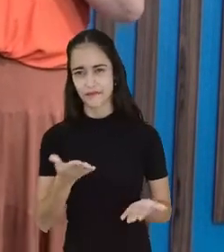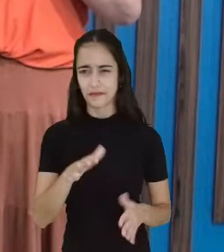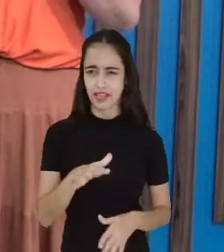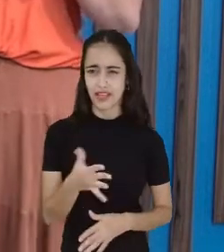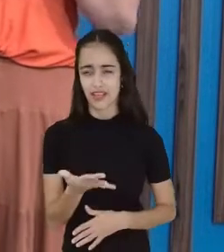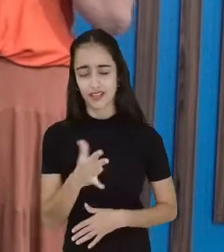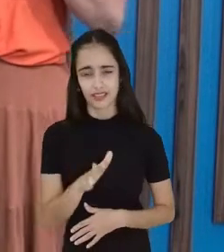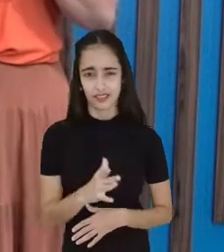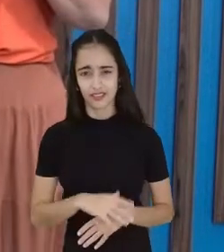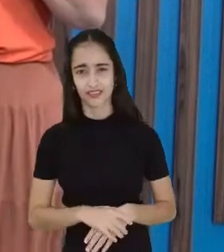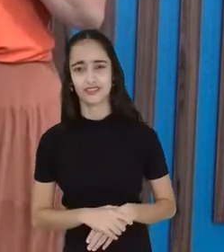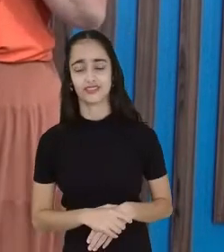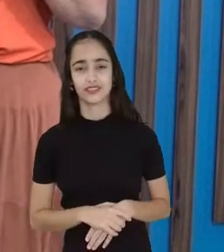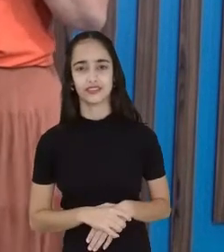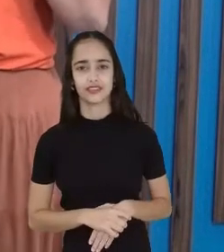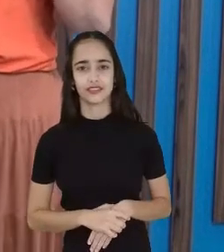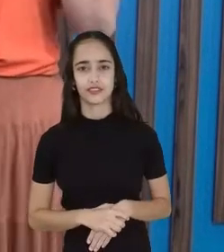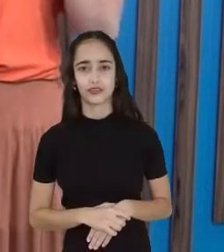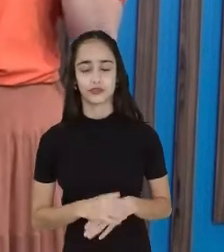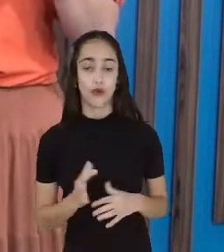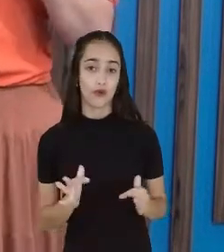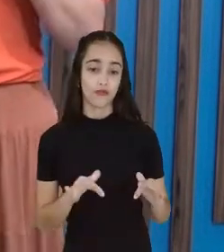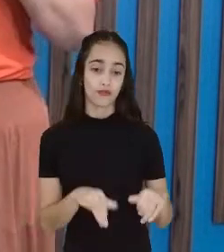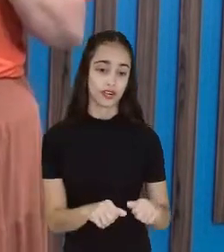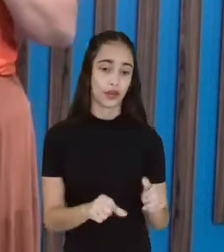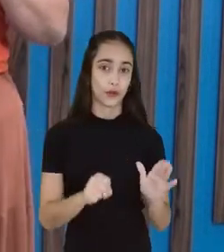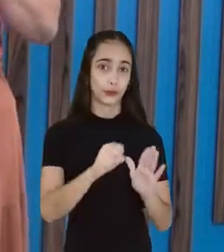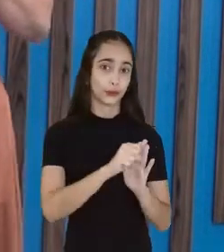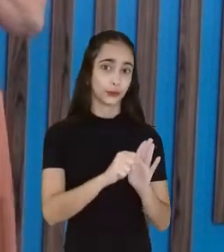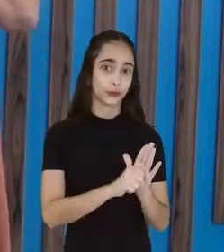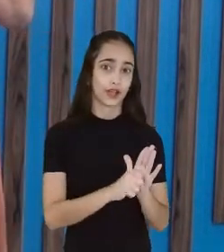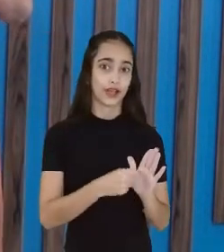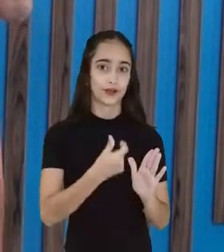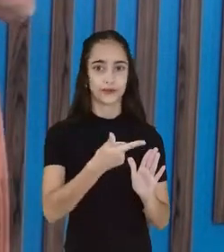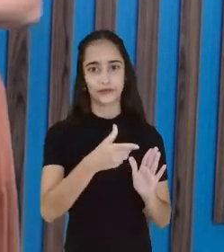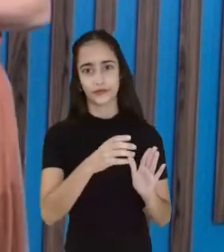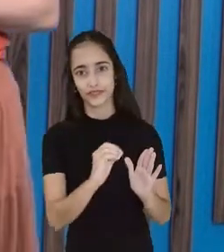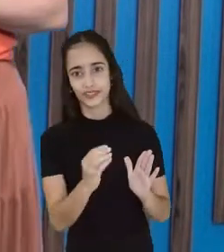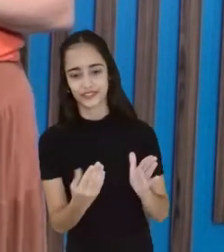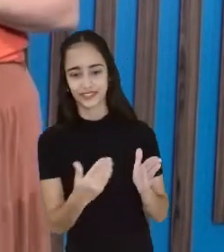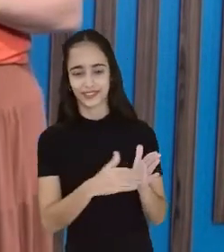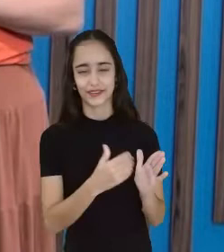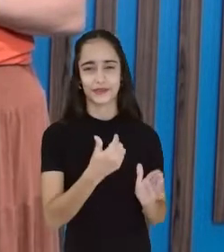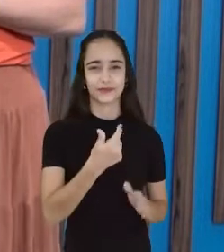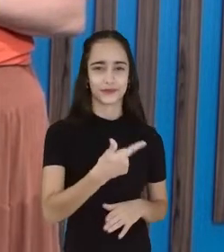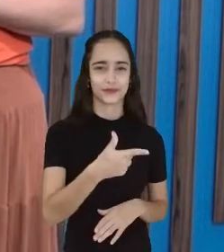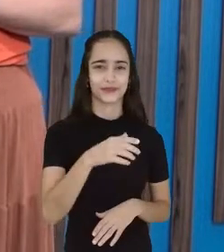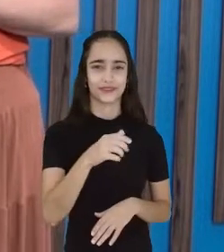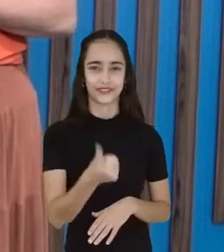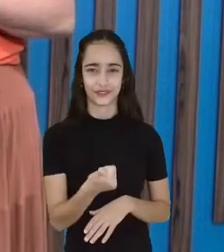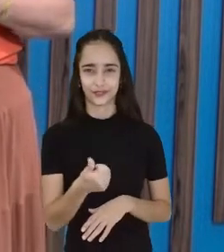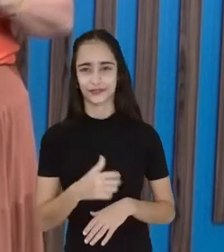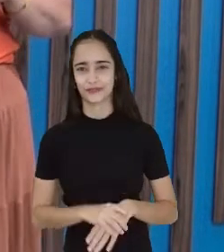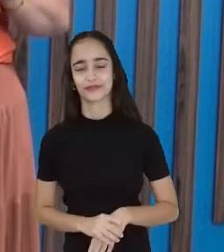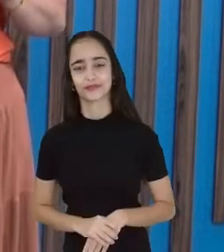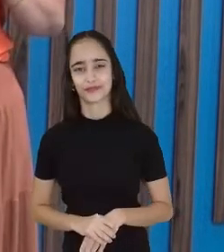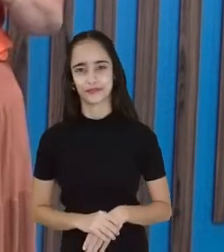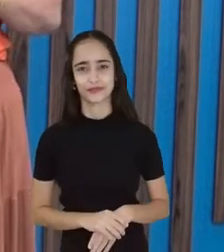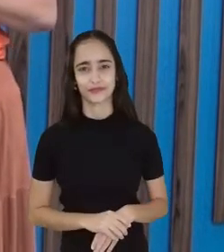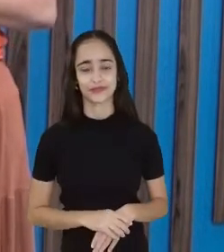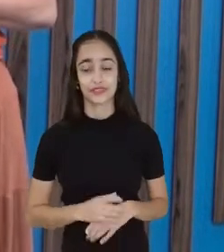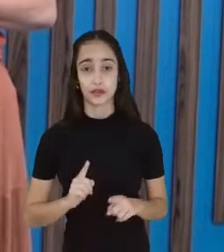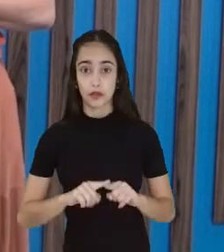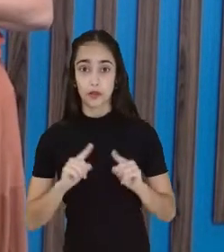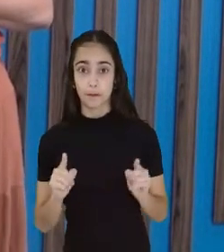menos né o finalzinho do século 20 e o nosso século que é o século 21 mas